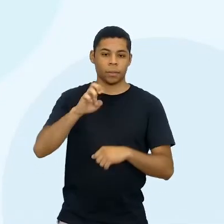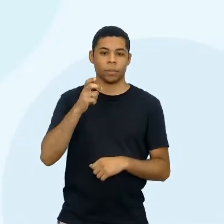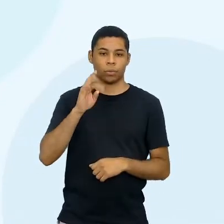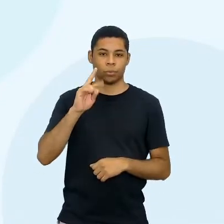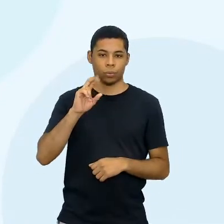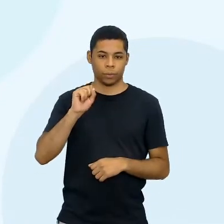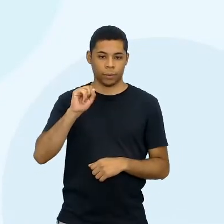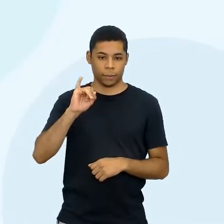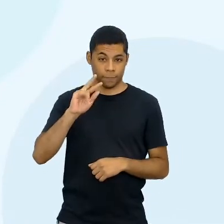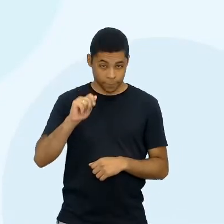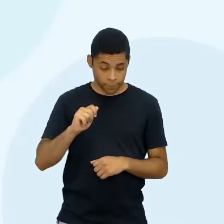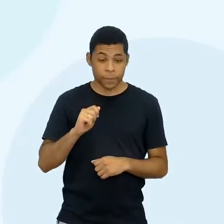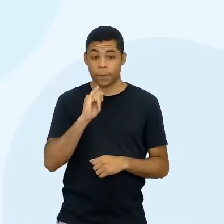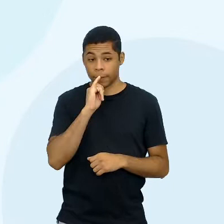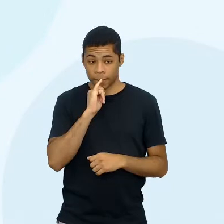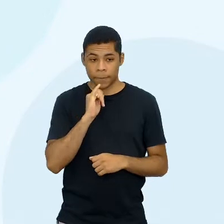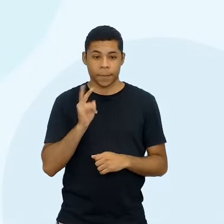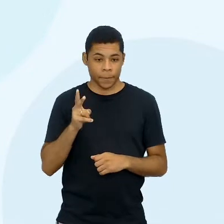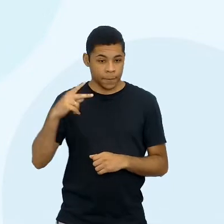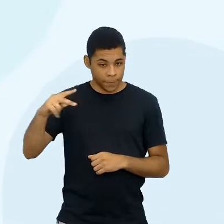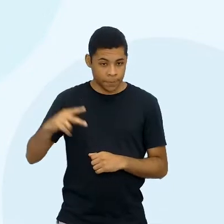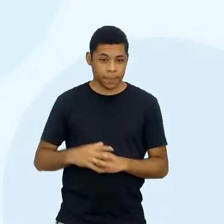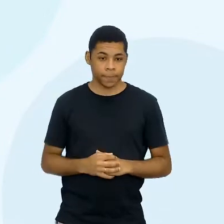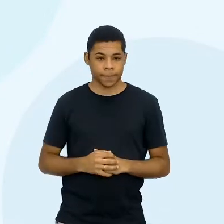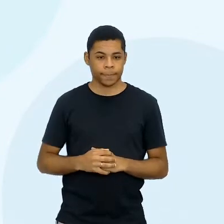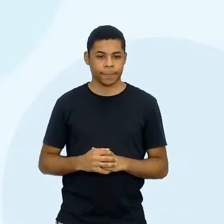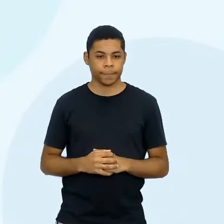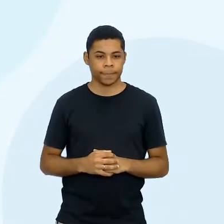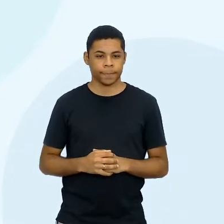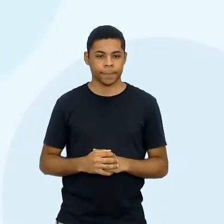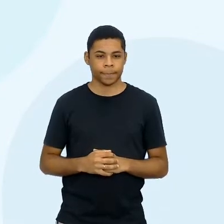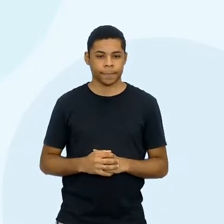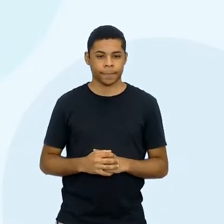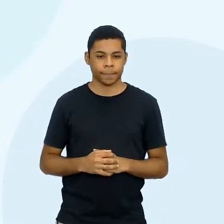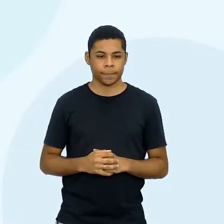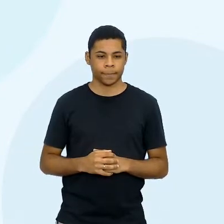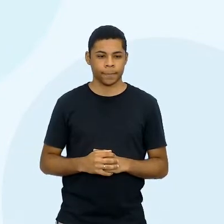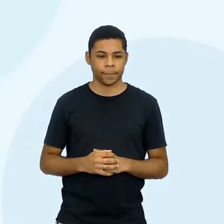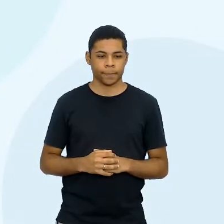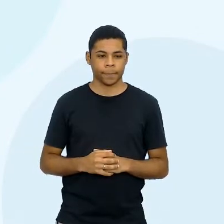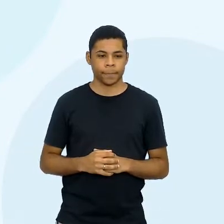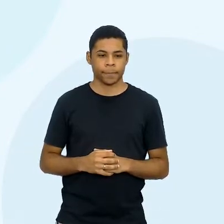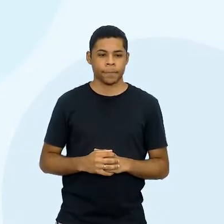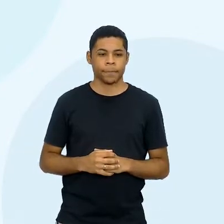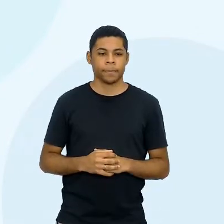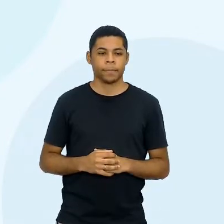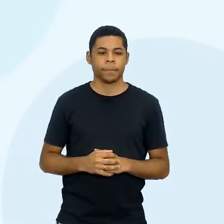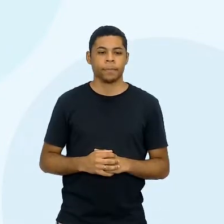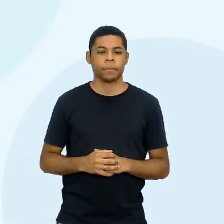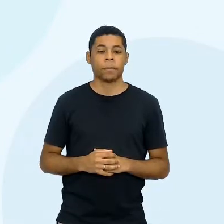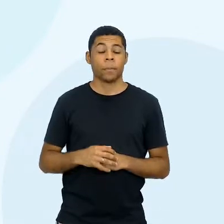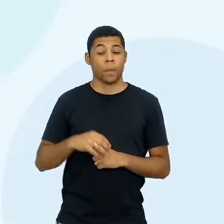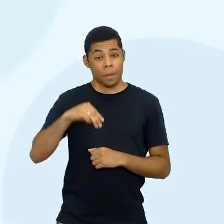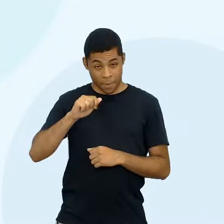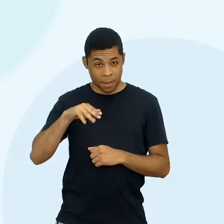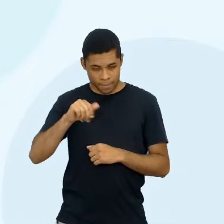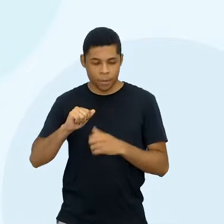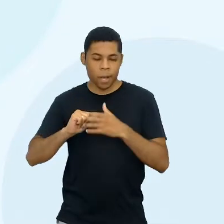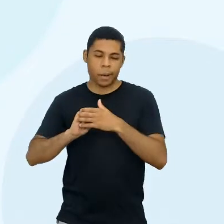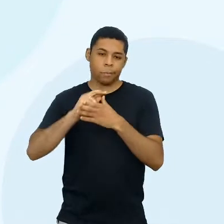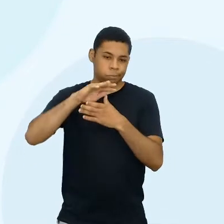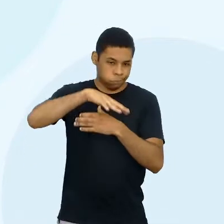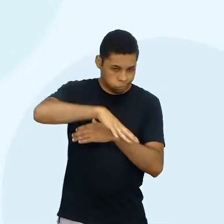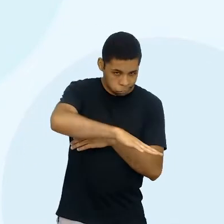magma que extravasa na superfície por entrar em contato com o ar e com o solo resfria mais depressa, que é aquele que